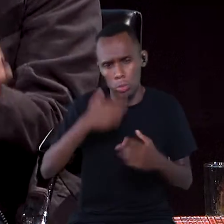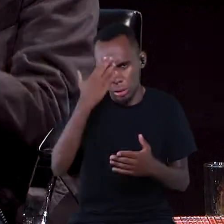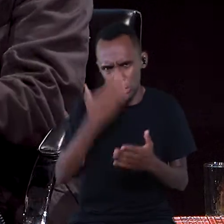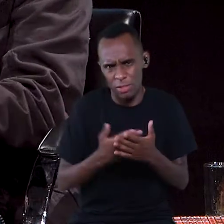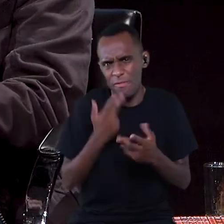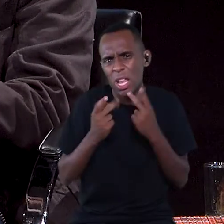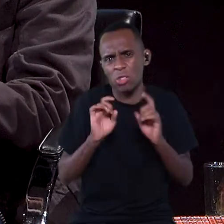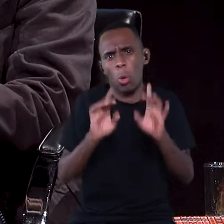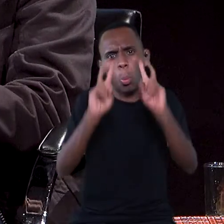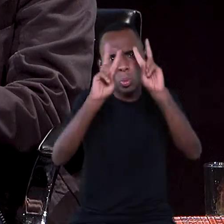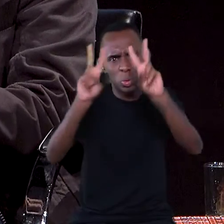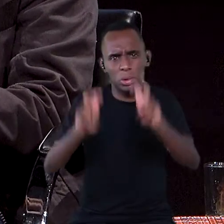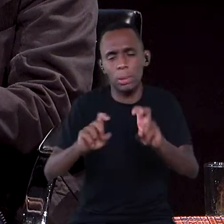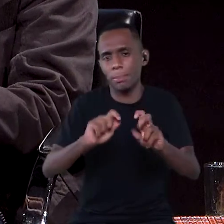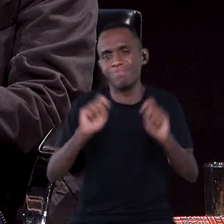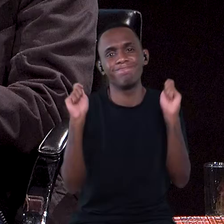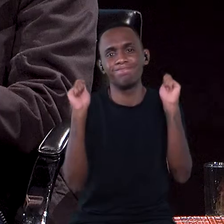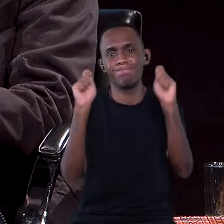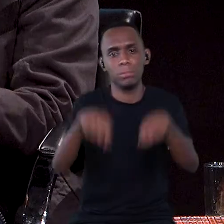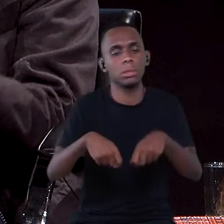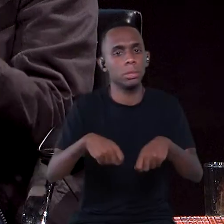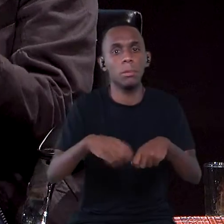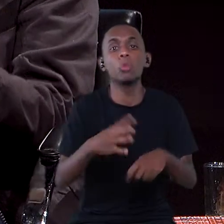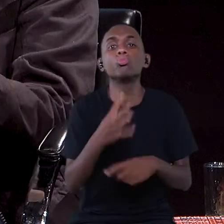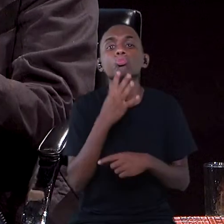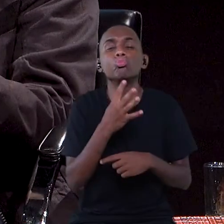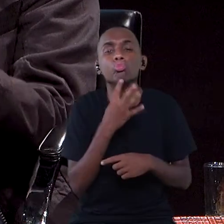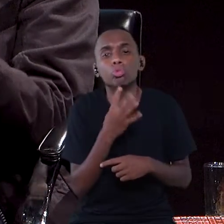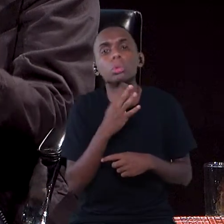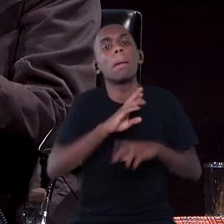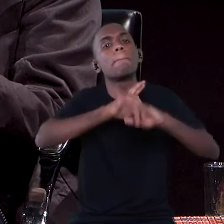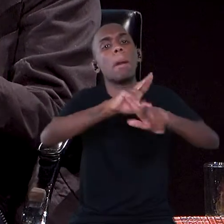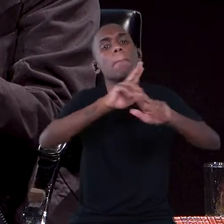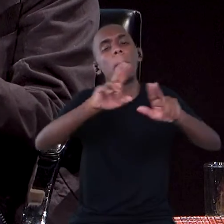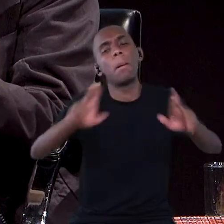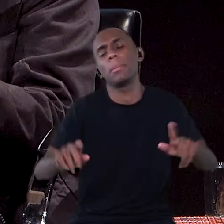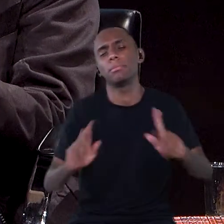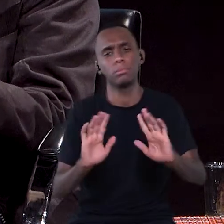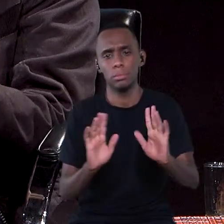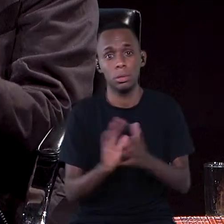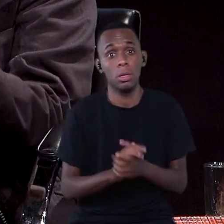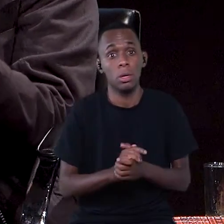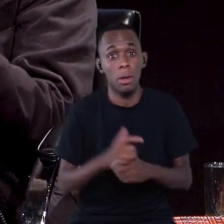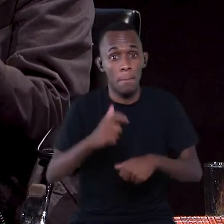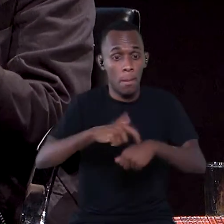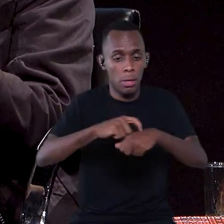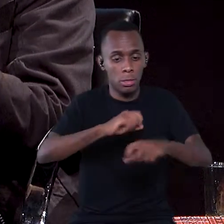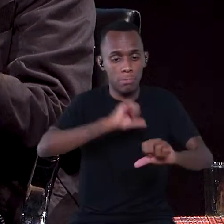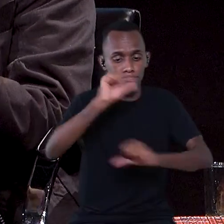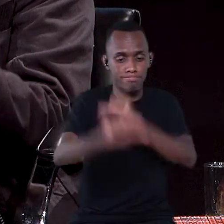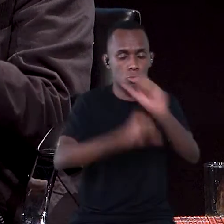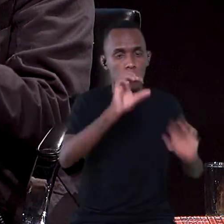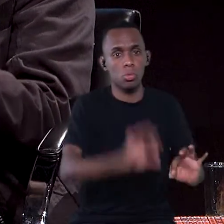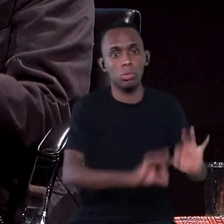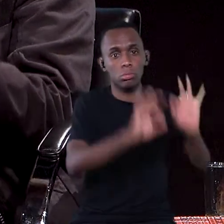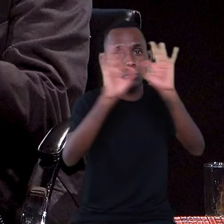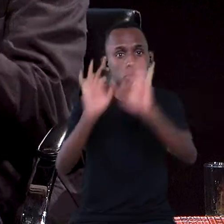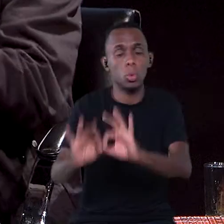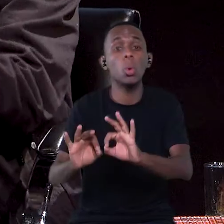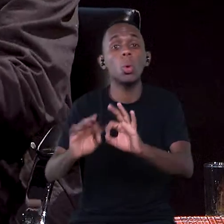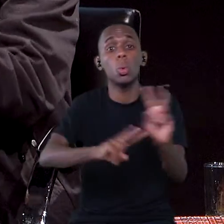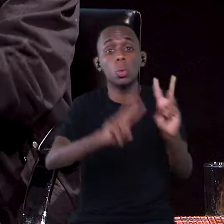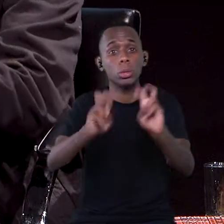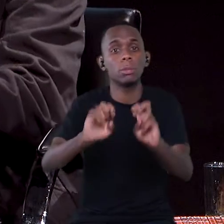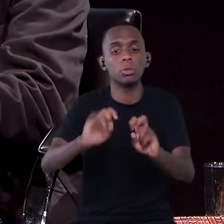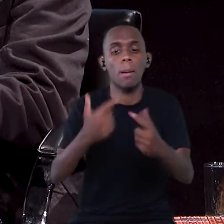falar só do tema não é suficiente para reconhecer a pluralidade dele. Quando você muda de um tema para outro, a mudança só se percebe